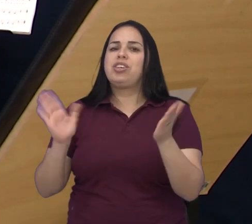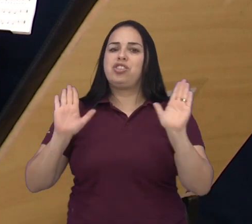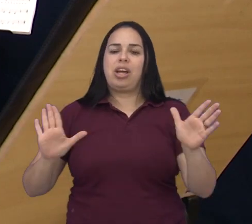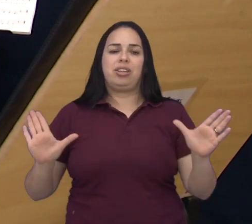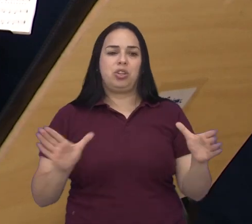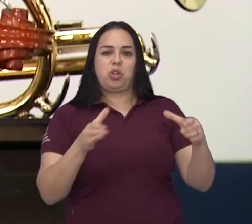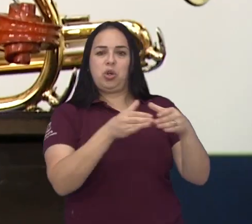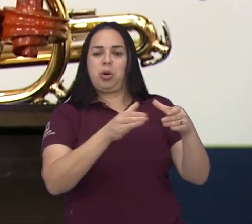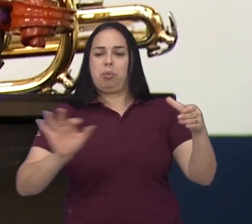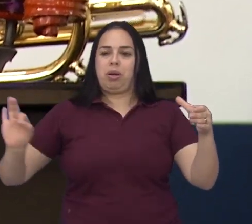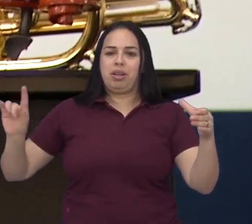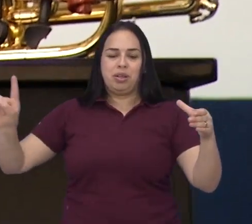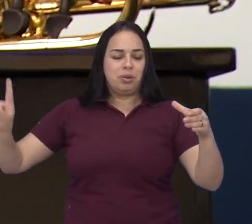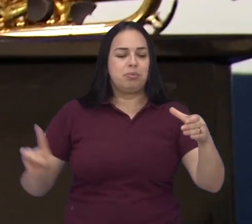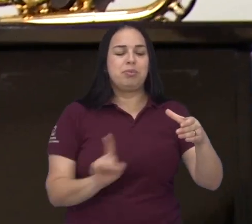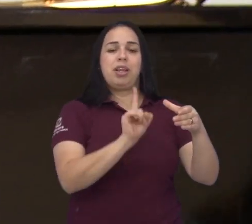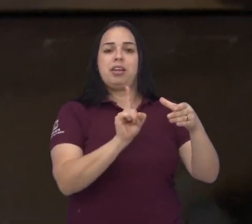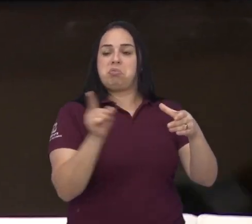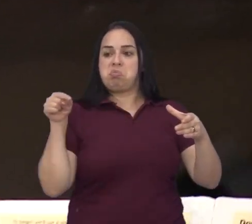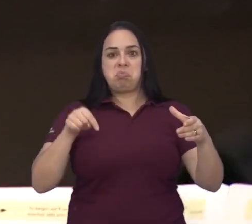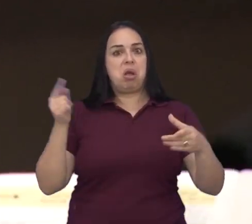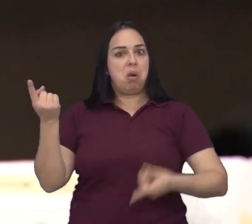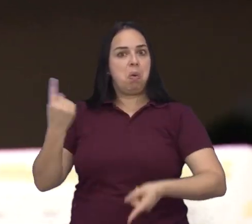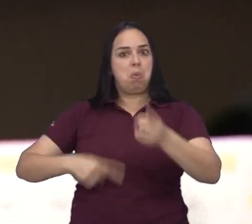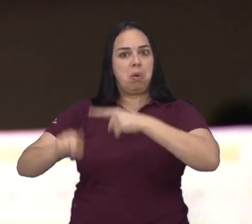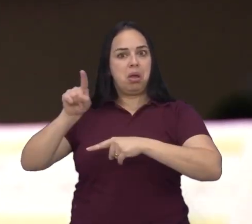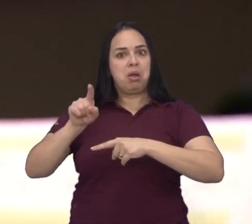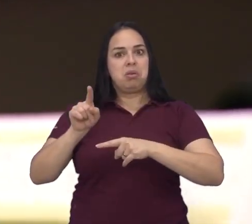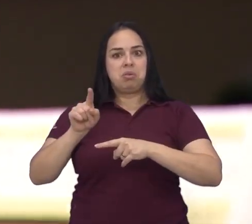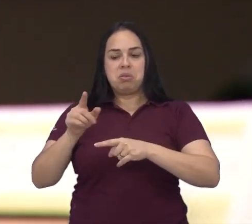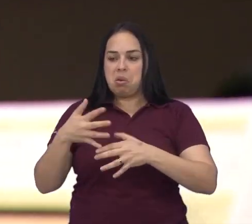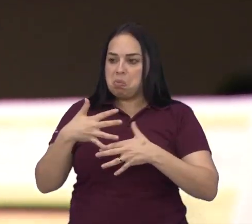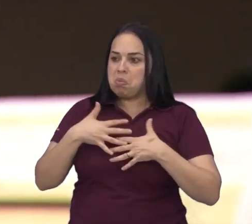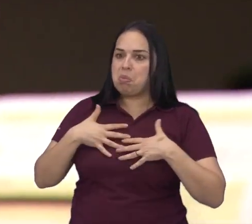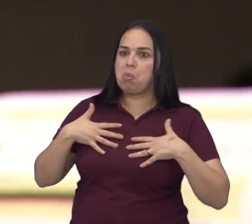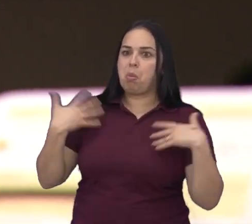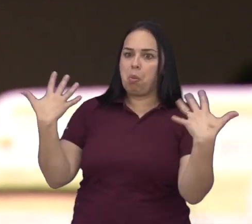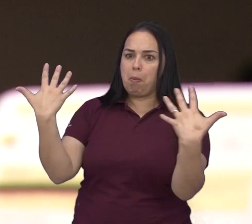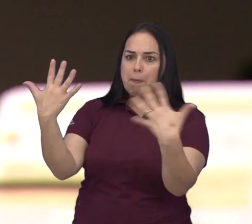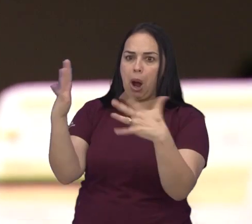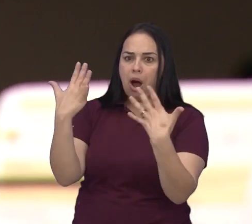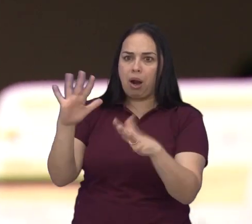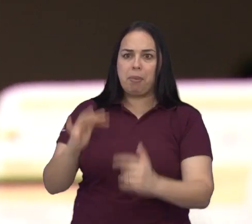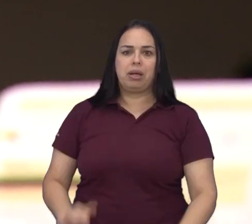faz parte da orquestra e a evolução que teve na música é motivo de orgulho.